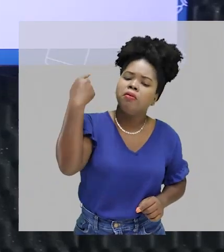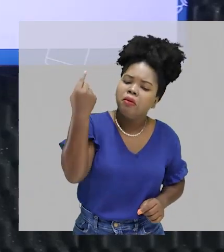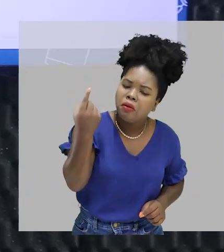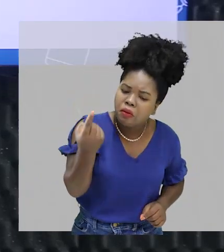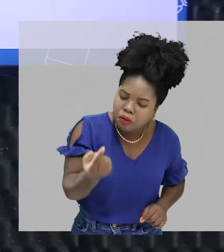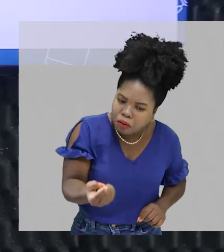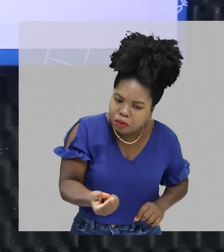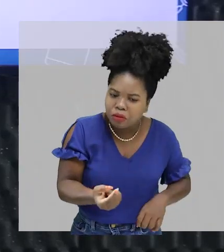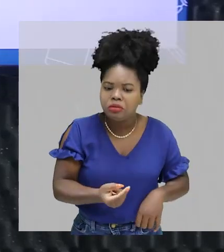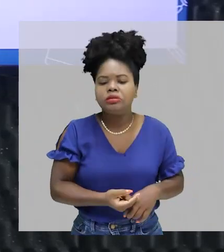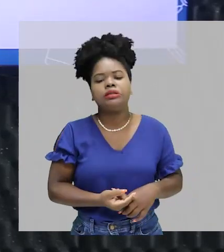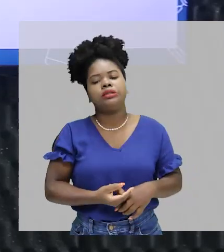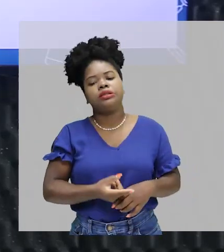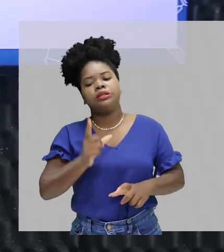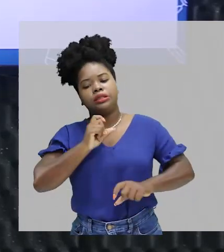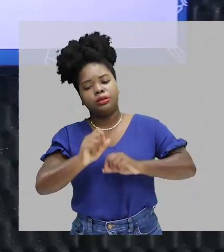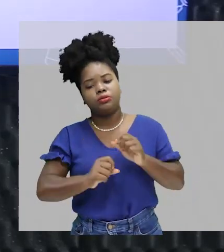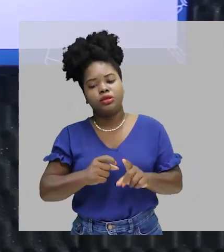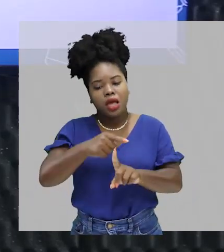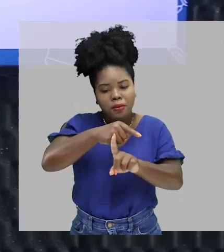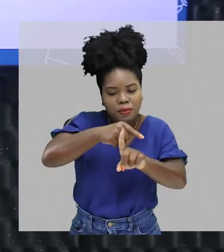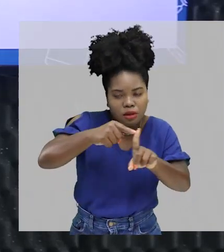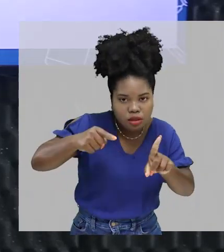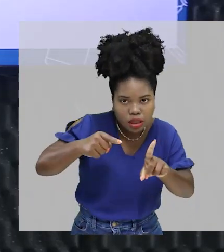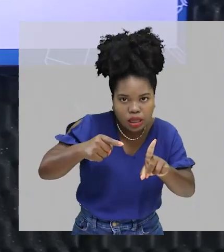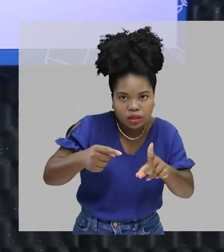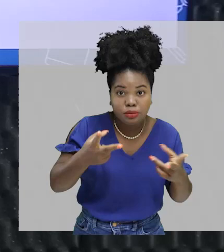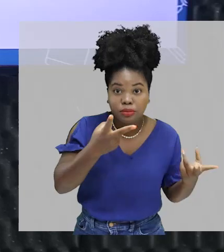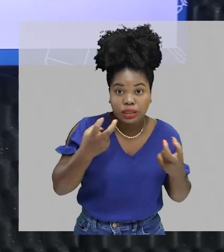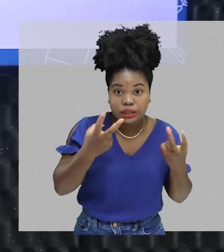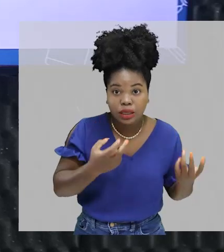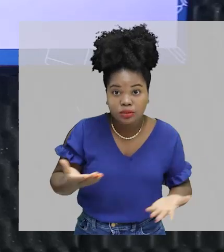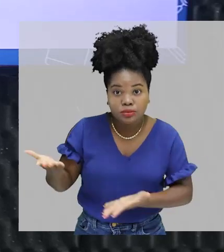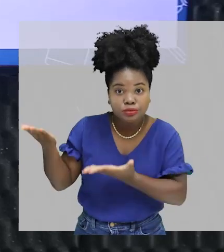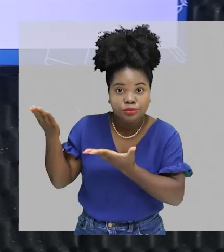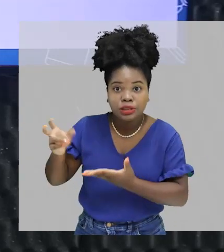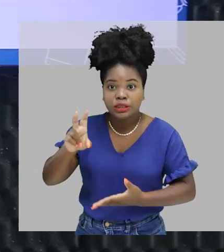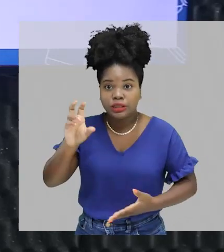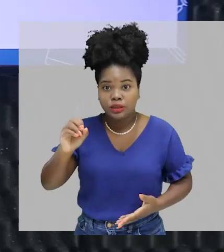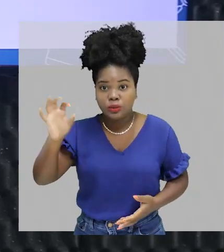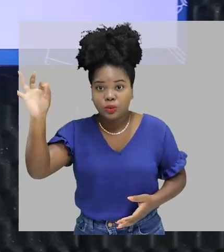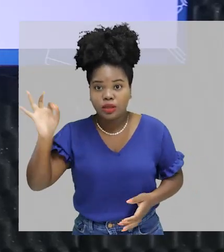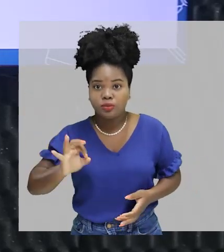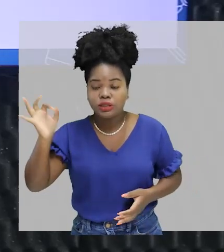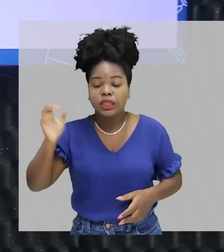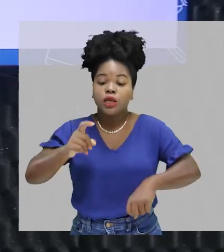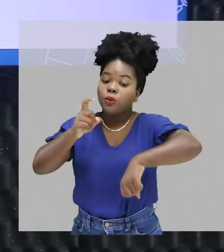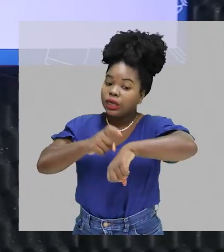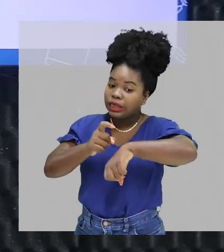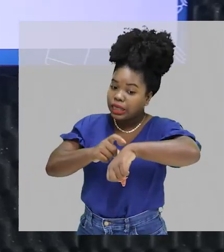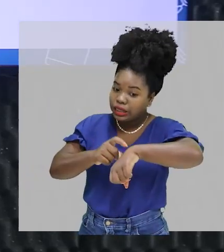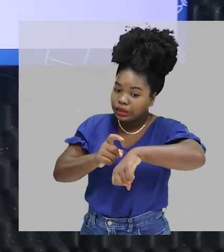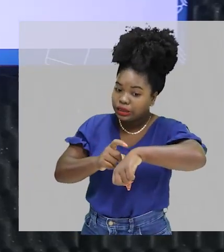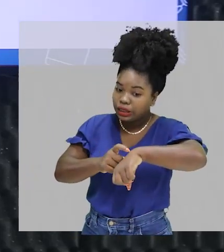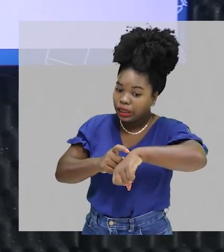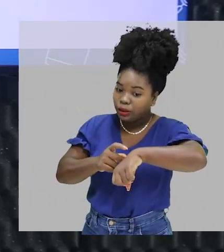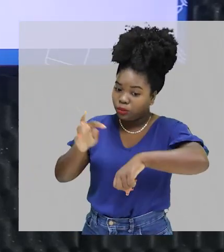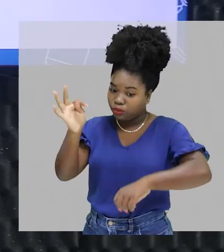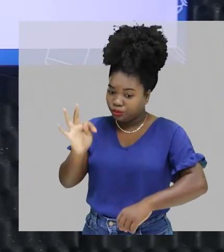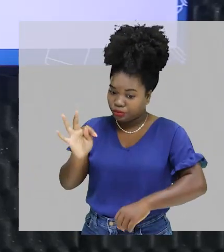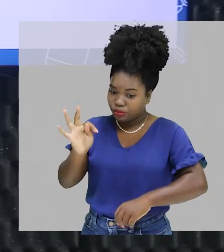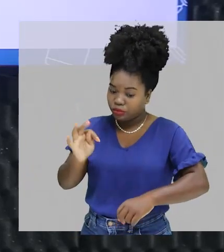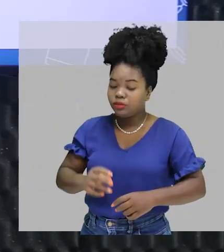tempo, eu vou ter apenas a metade, ó, 50%. Então, é esse tempo que, por exemplo, aqui no gráfico é de